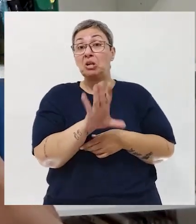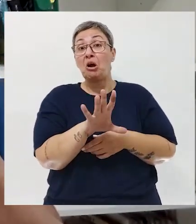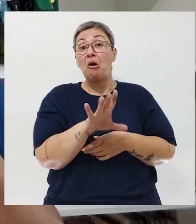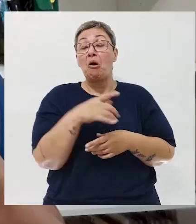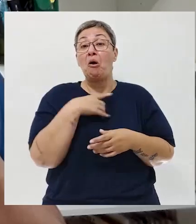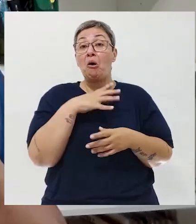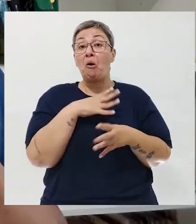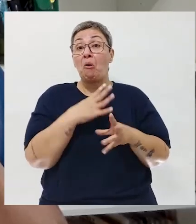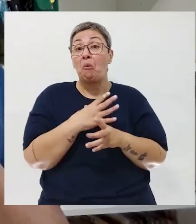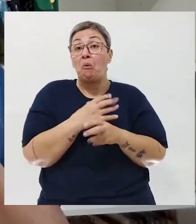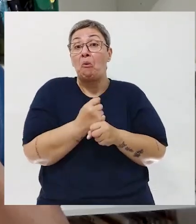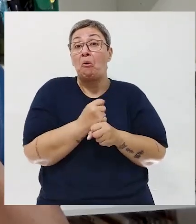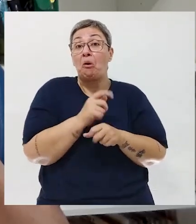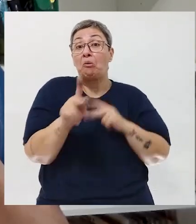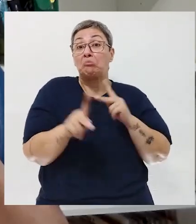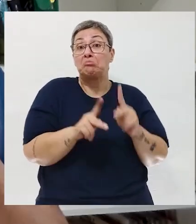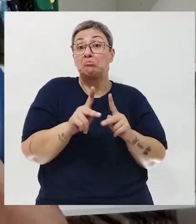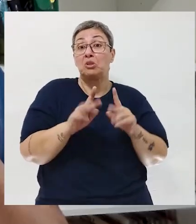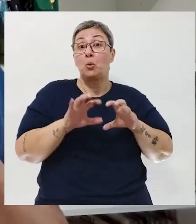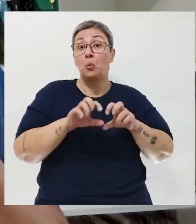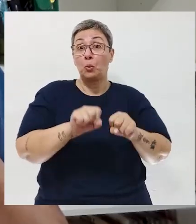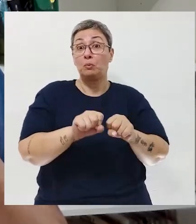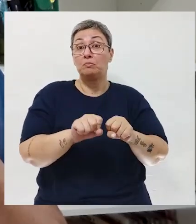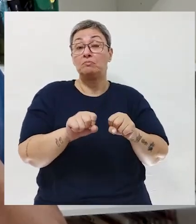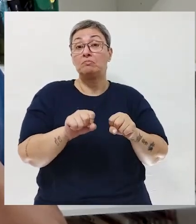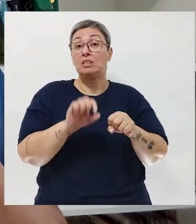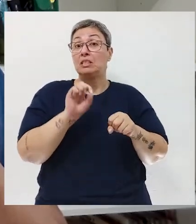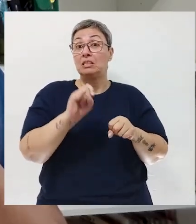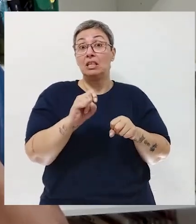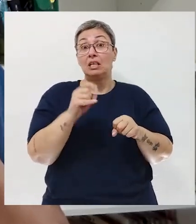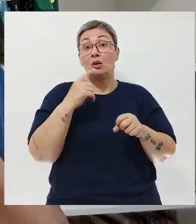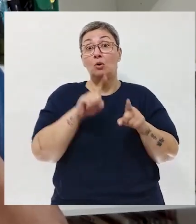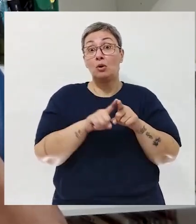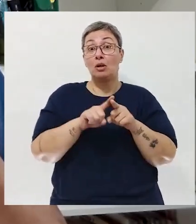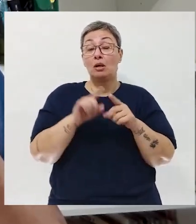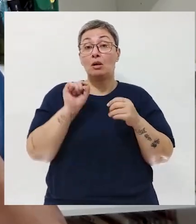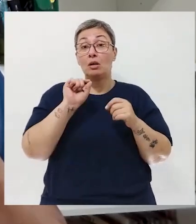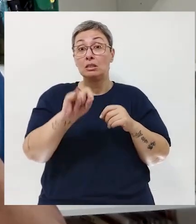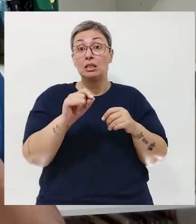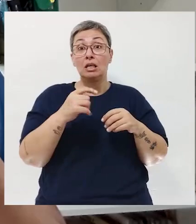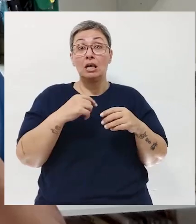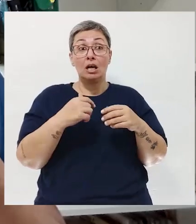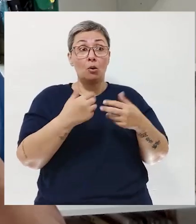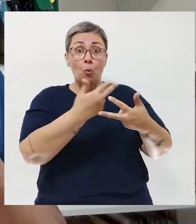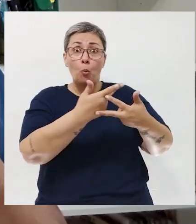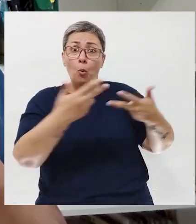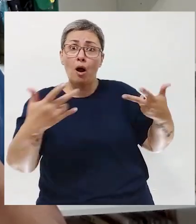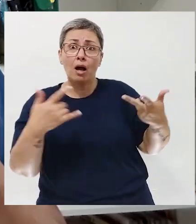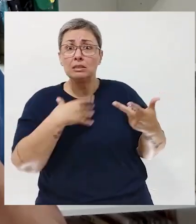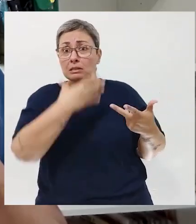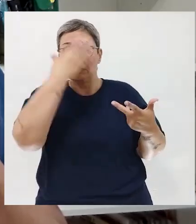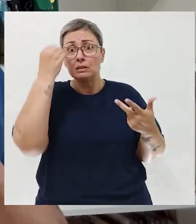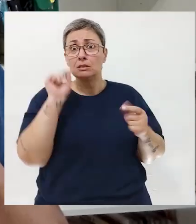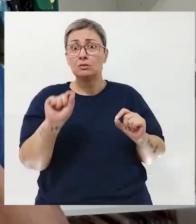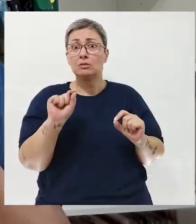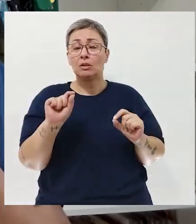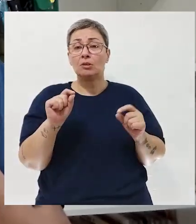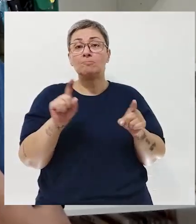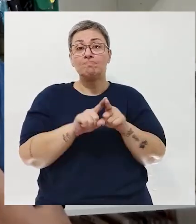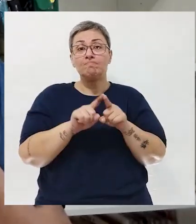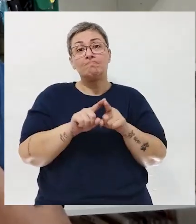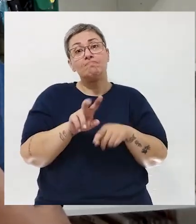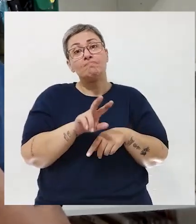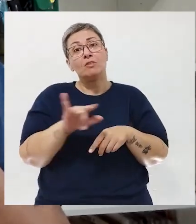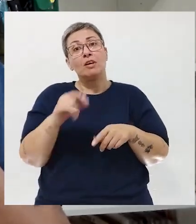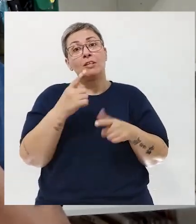do resultado da nossa ocupação, sem lhe atribuirmos mais função. Eles se